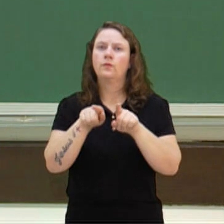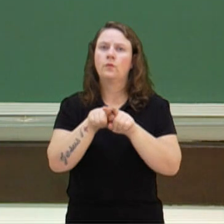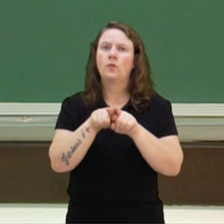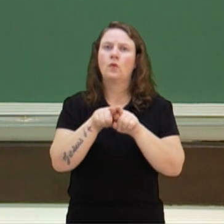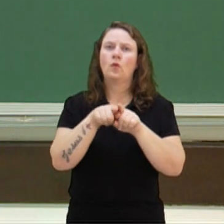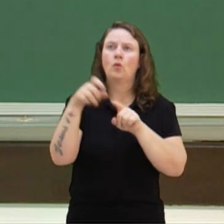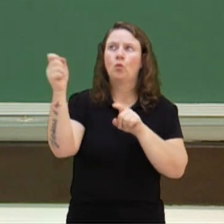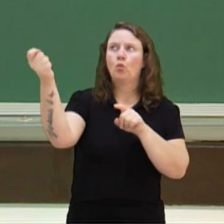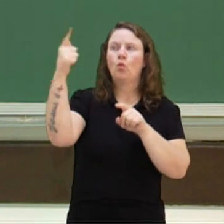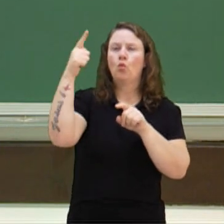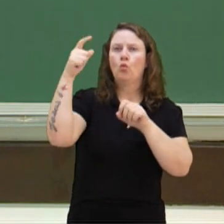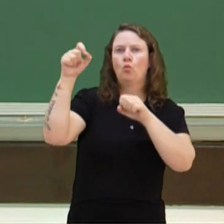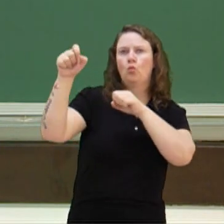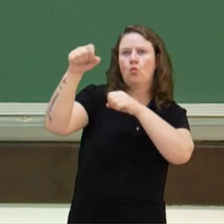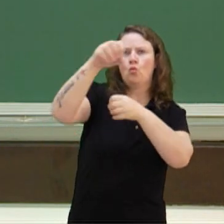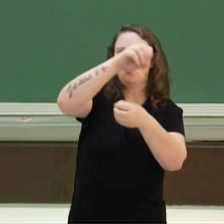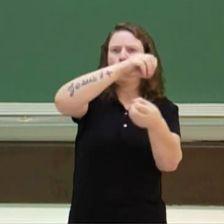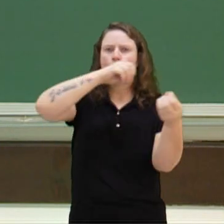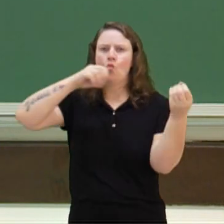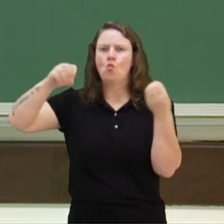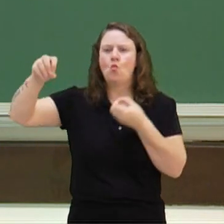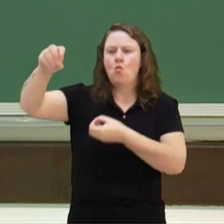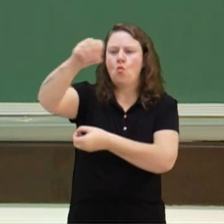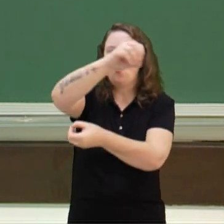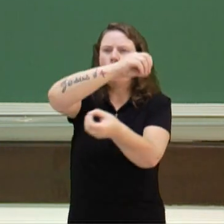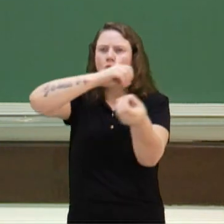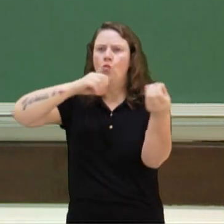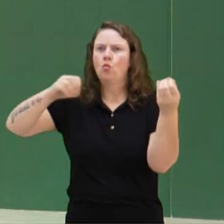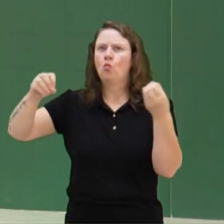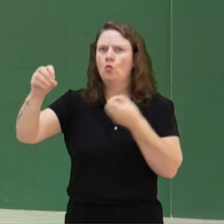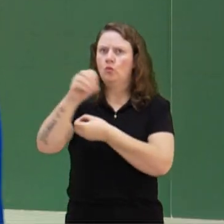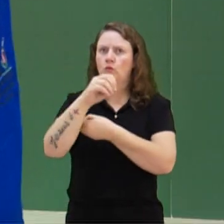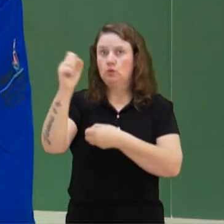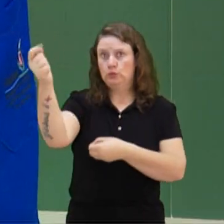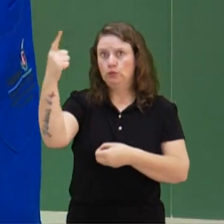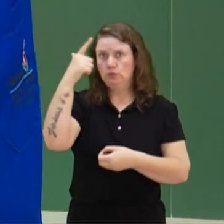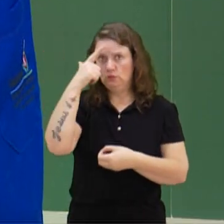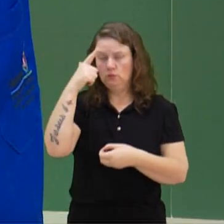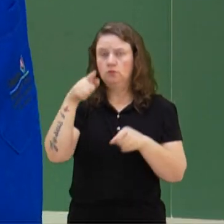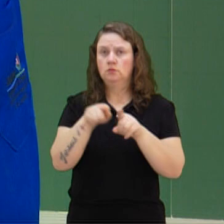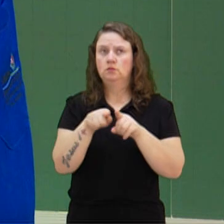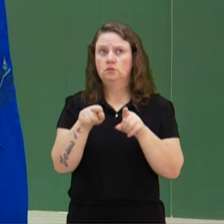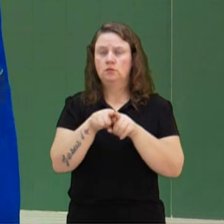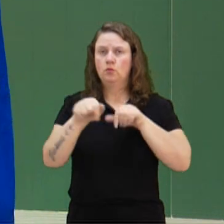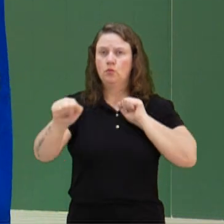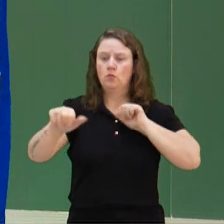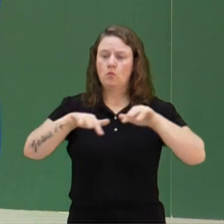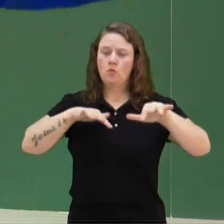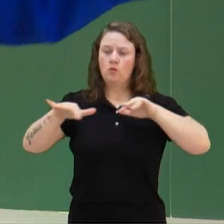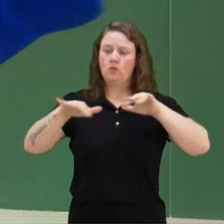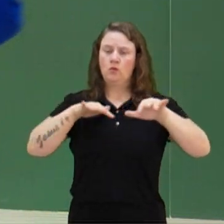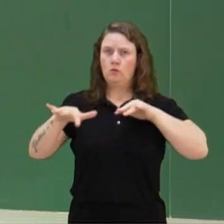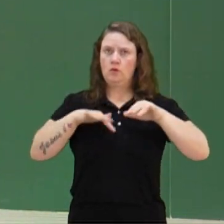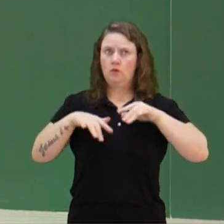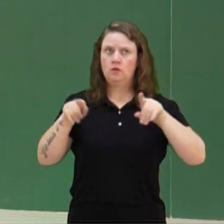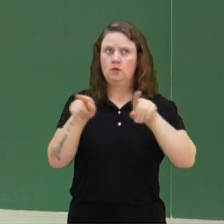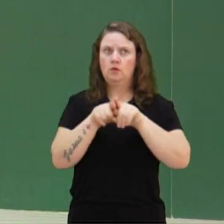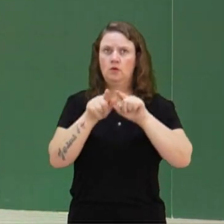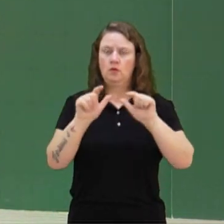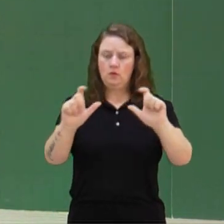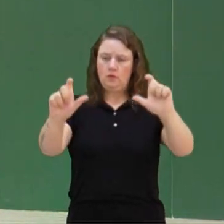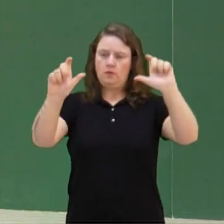solar. Então, eu desço, veja, está embaixo. Vou falar dos movimentos que ela apresenta, também está mais